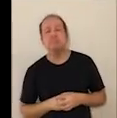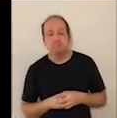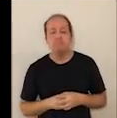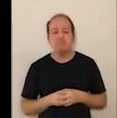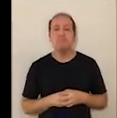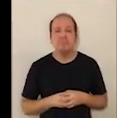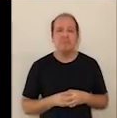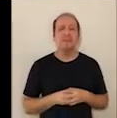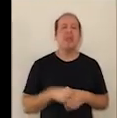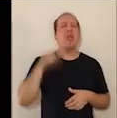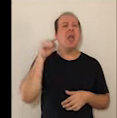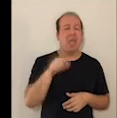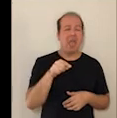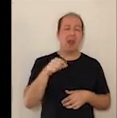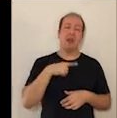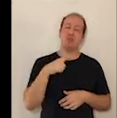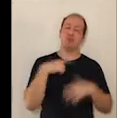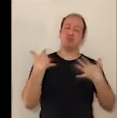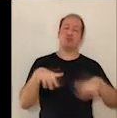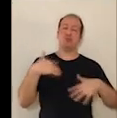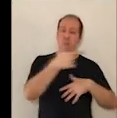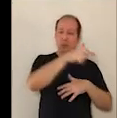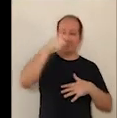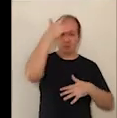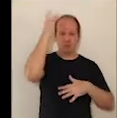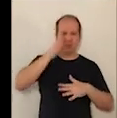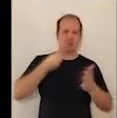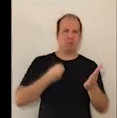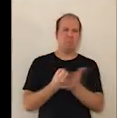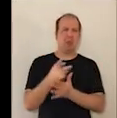mesmo dei 140 sequins por ele.